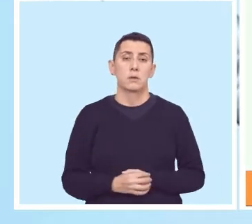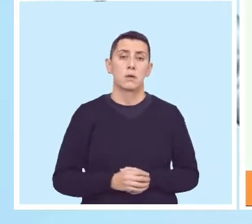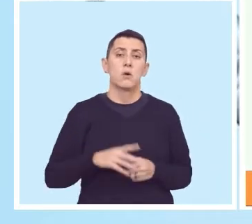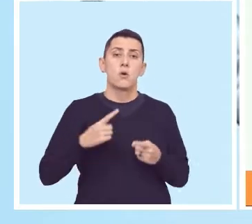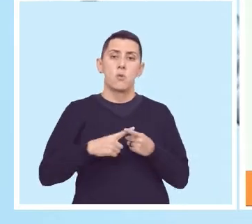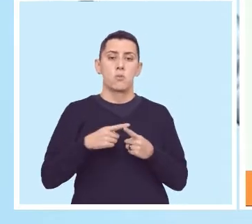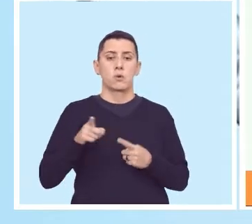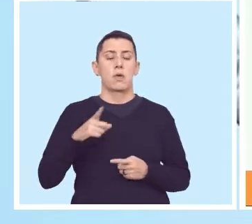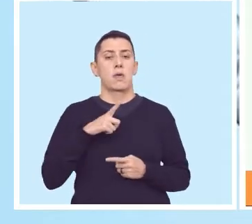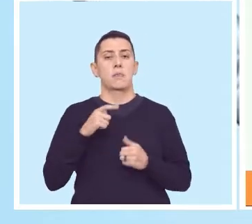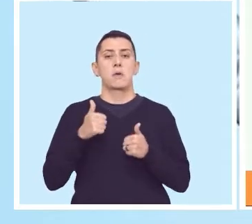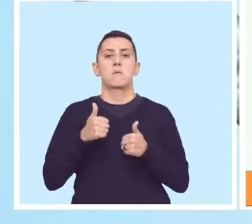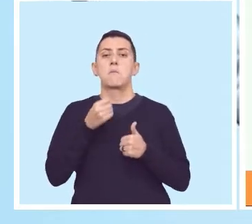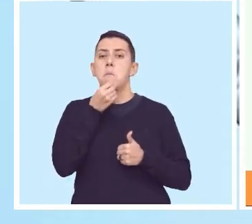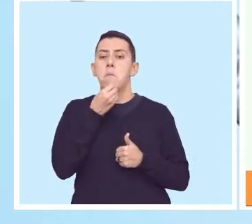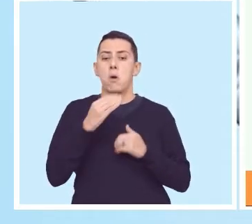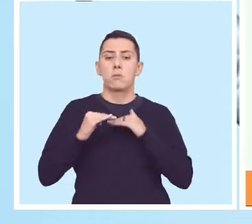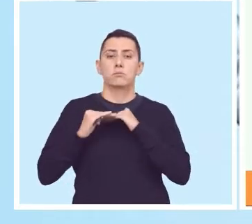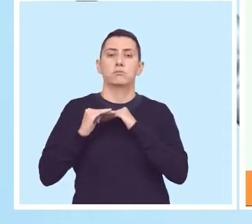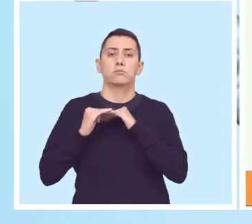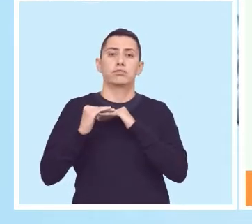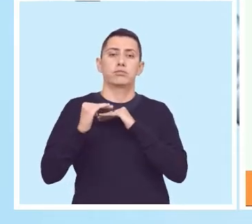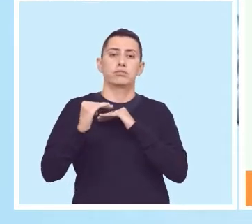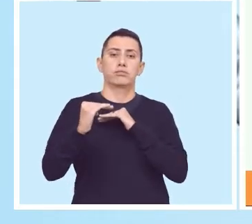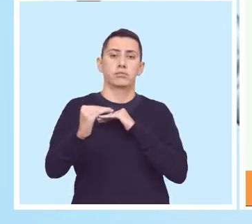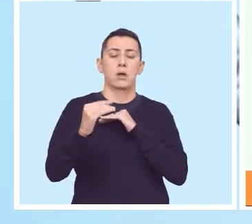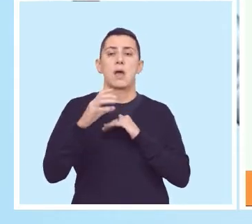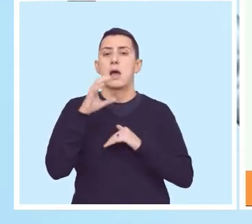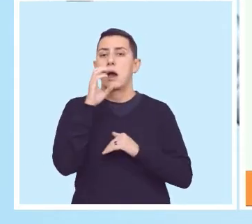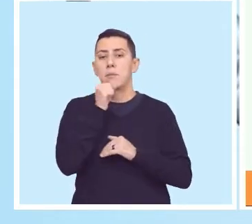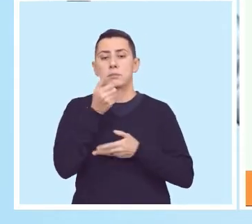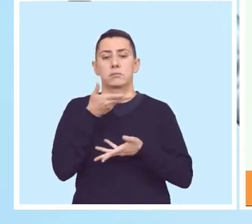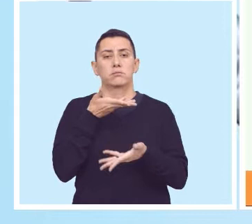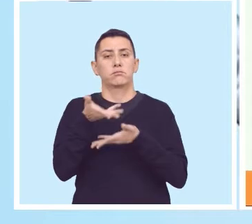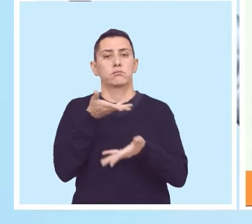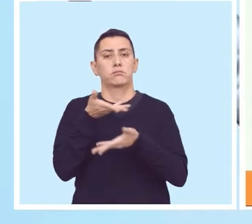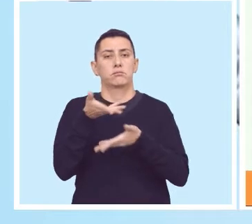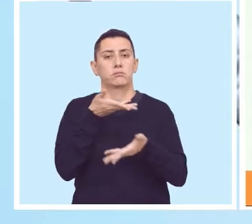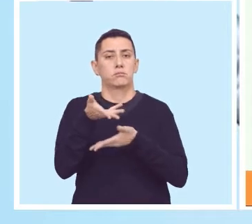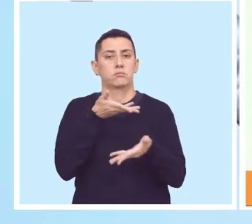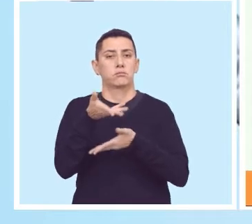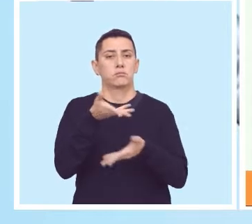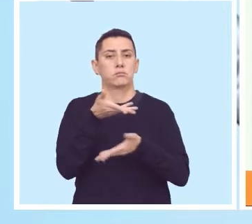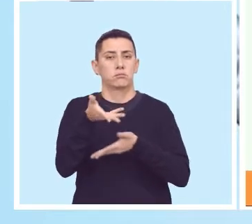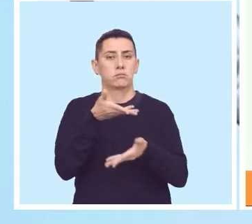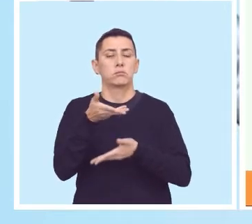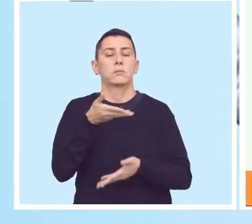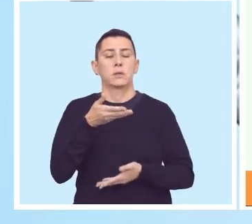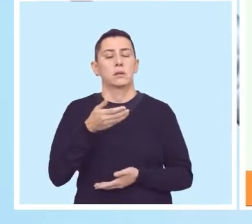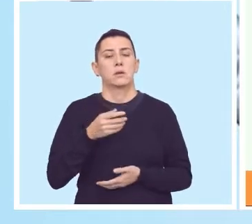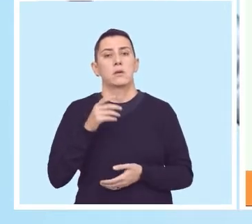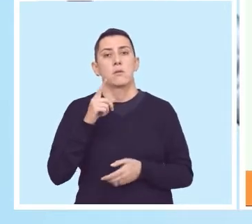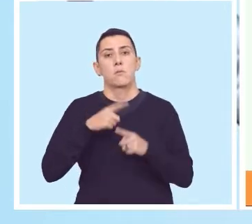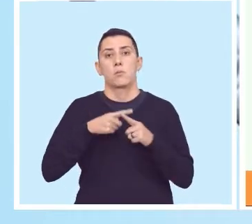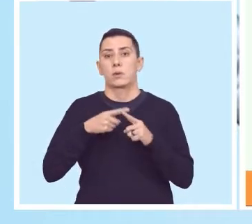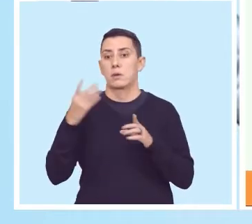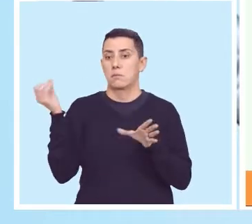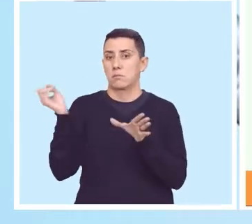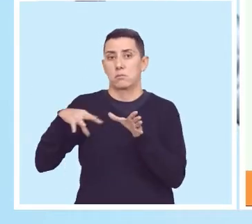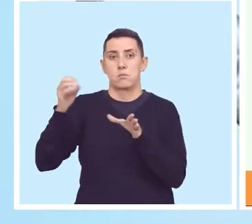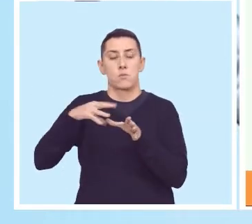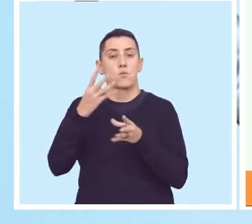bastante estável, né? Então, respondia muito bem à grande demanda de imagens, né? Então, por